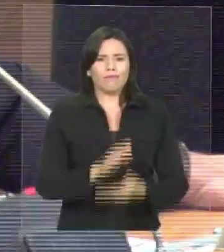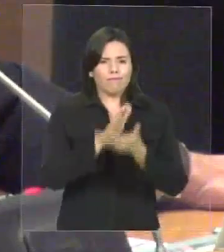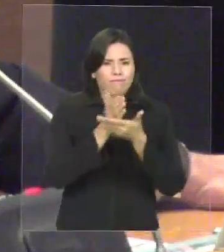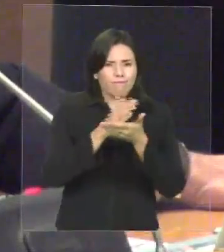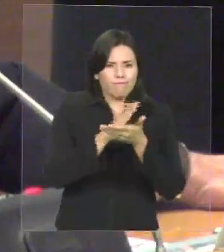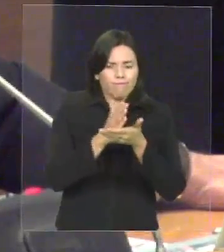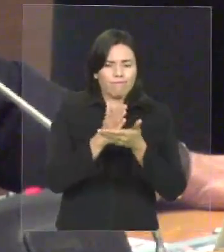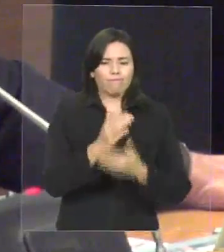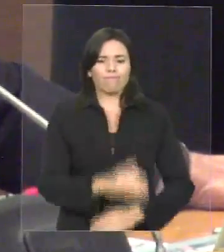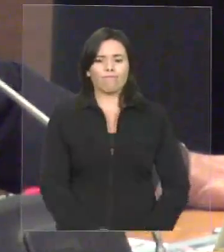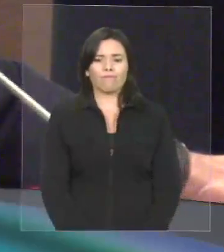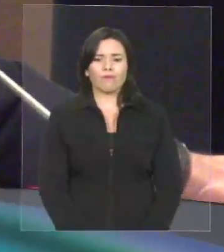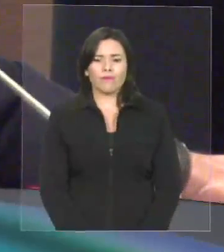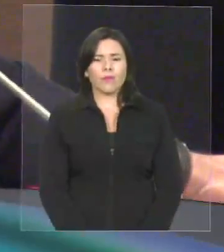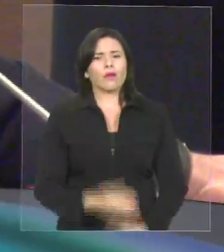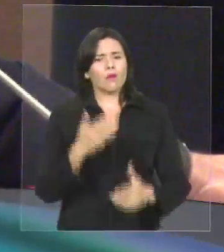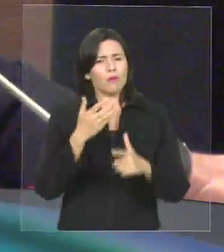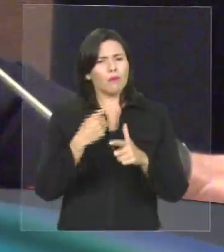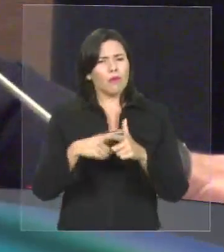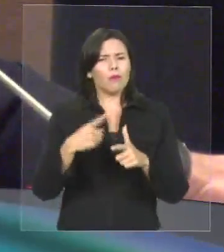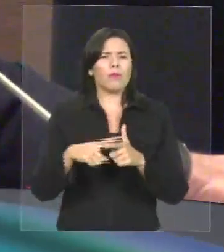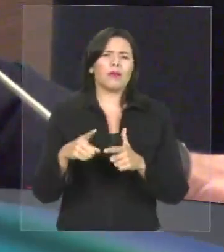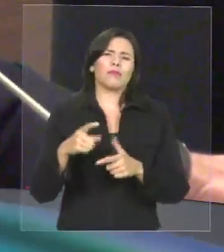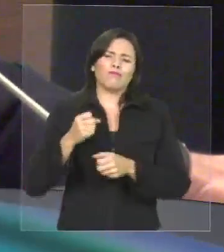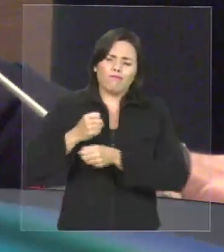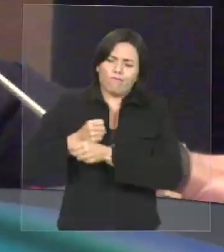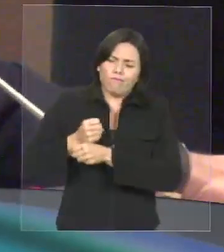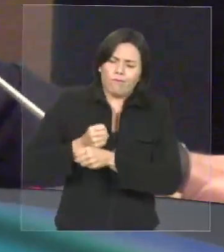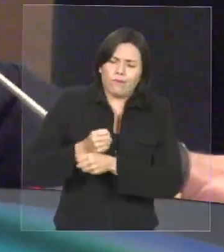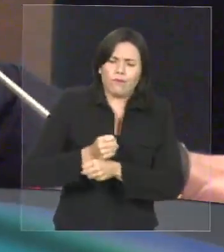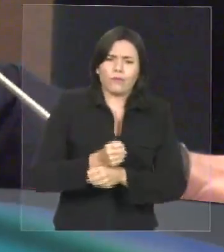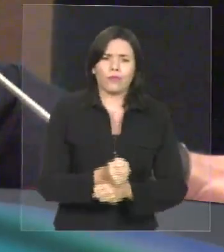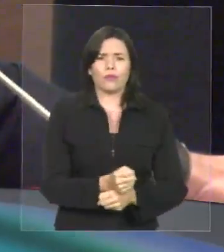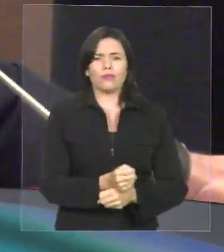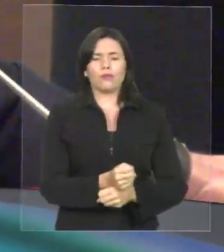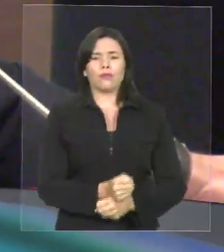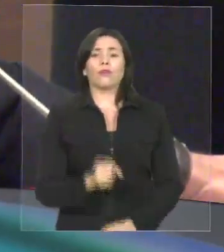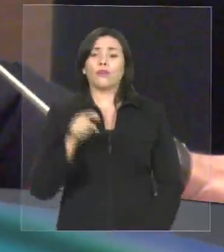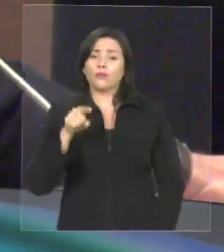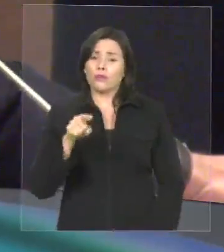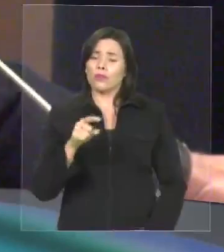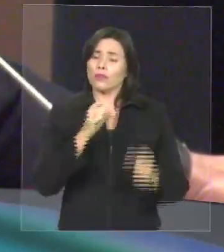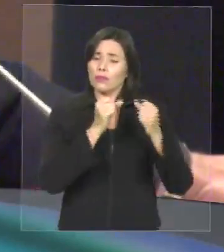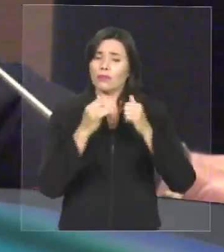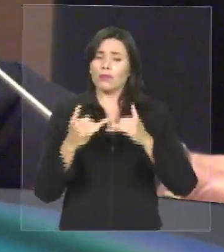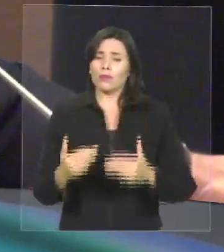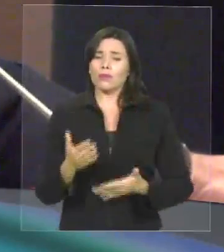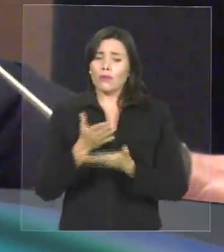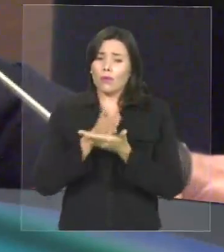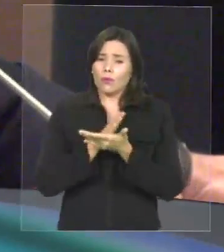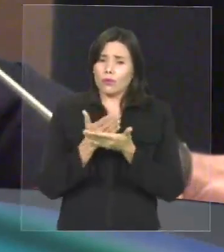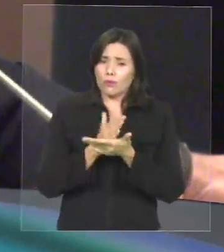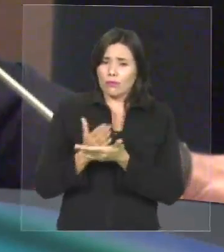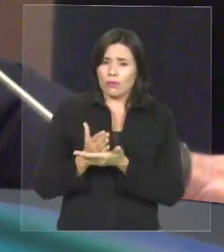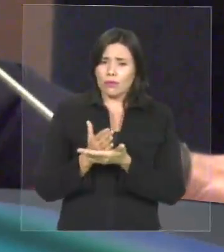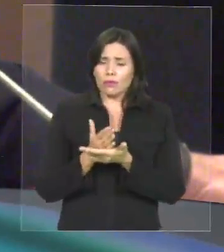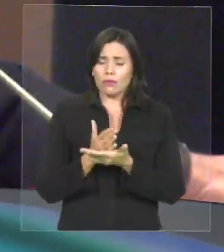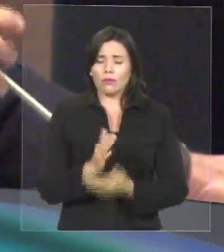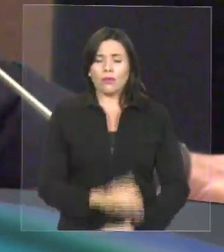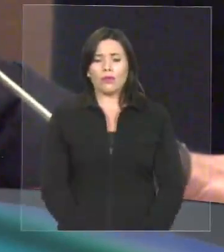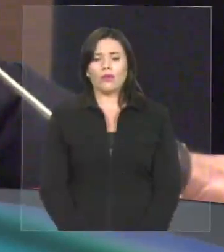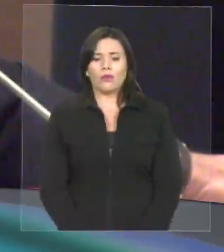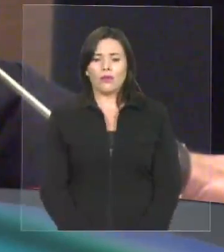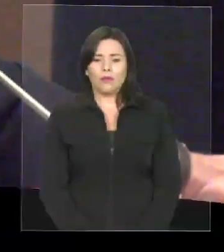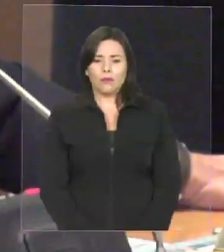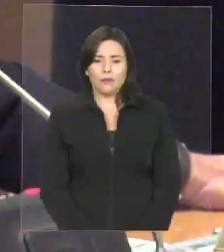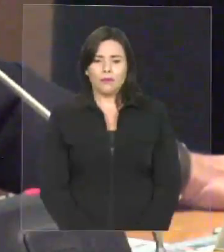extrapolou na São Luís. E Vossa Excelência tocou nos limites territoriais. E eu diria que isso é importante que nós discutamos,